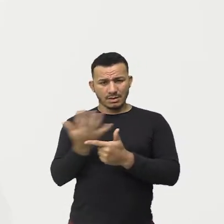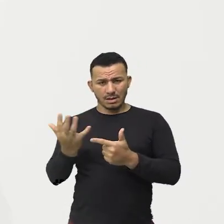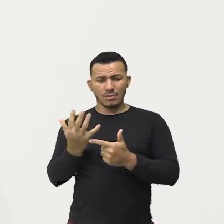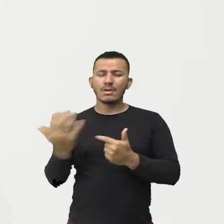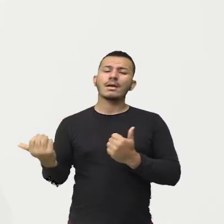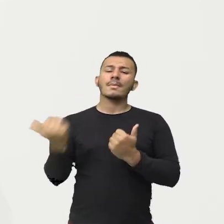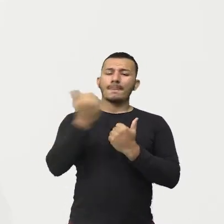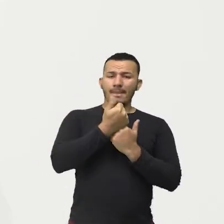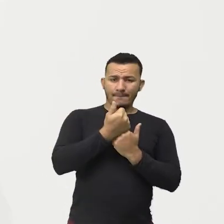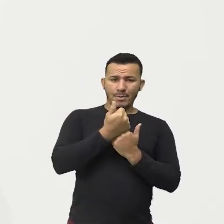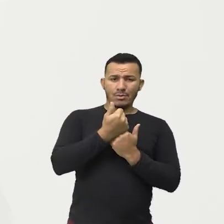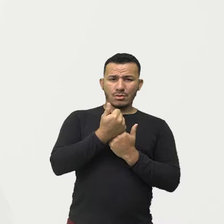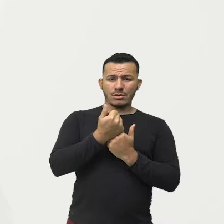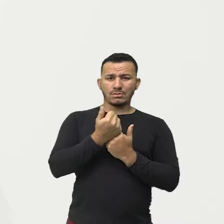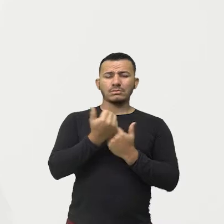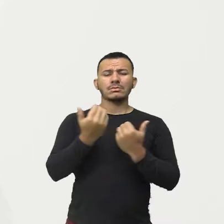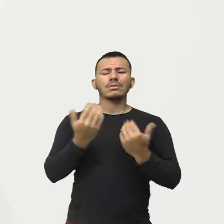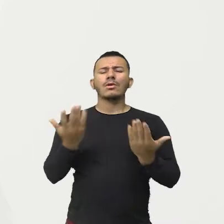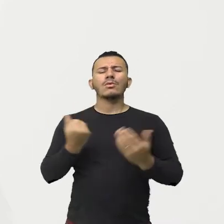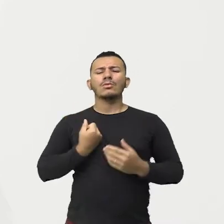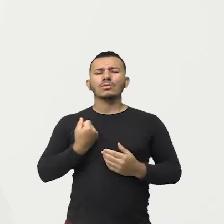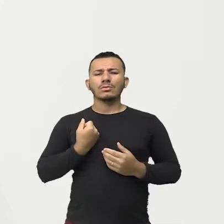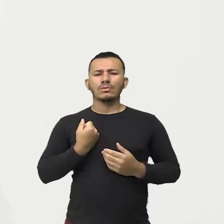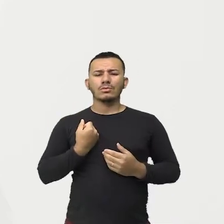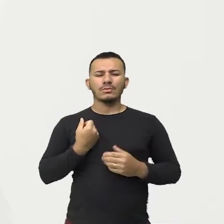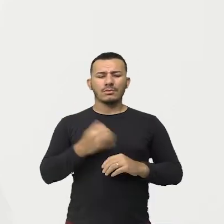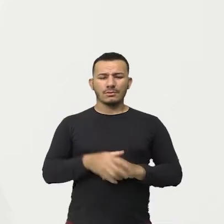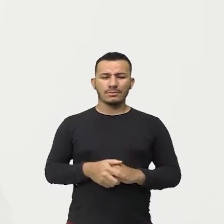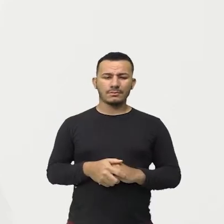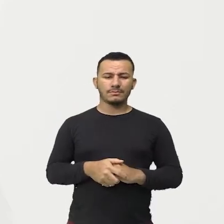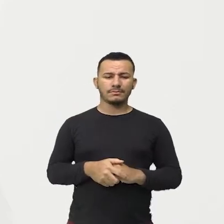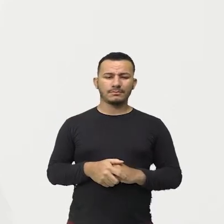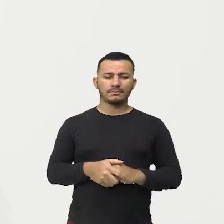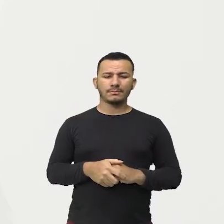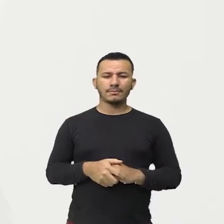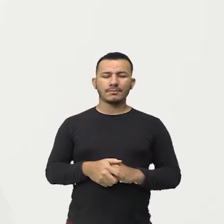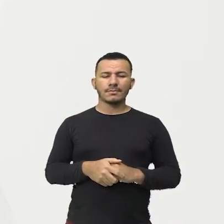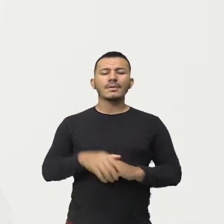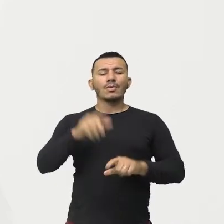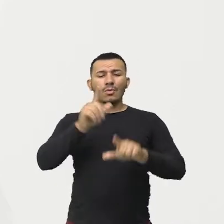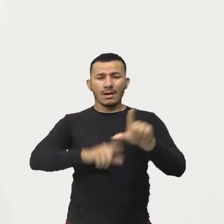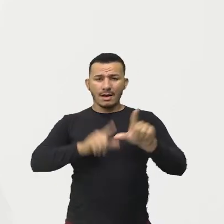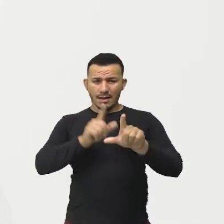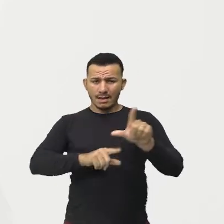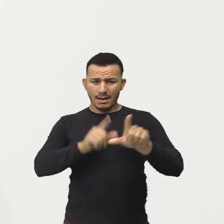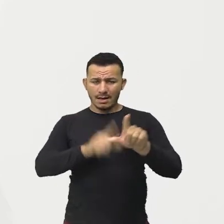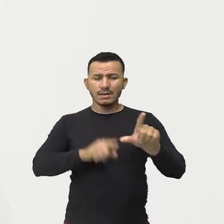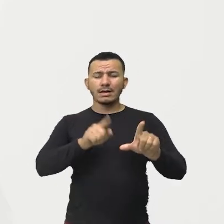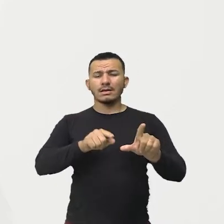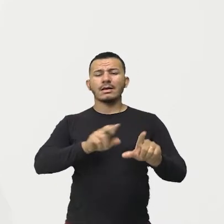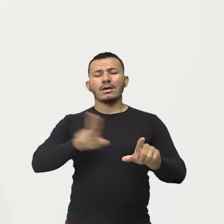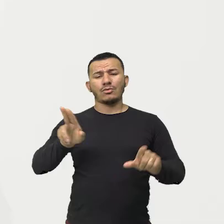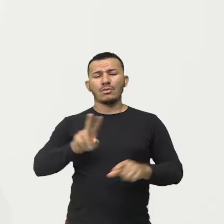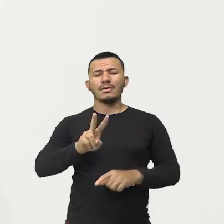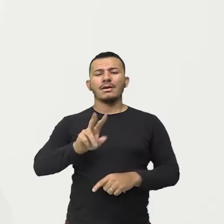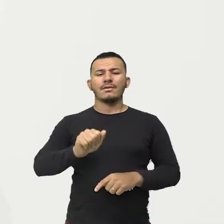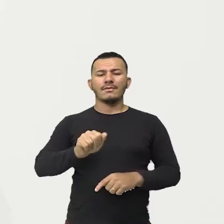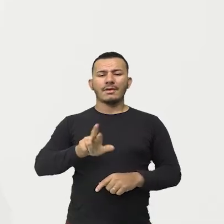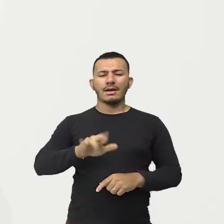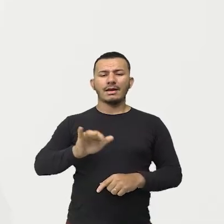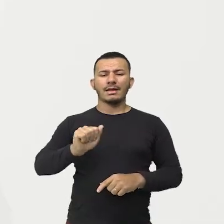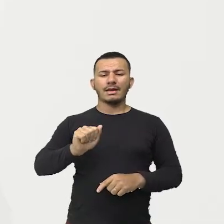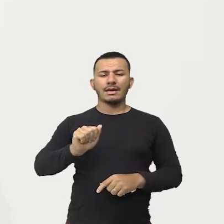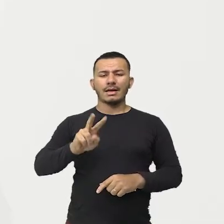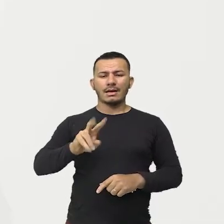vai substituir os valores. Mas que valores? Vamos substituir, alunos, ó, o que nós chamamos em matemática de variável, tá bom?